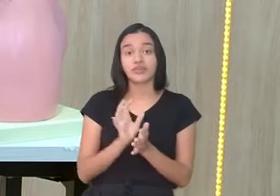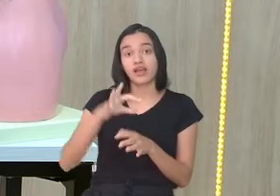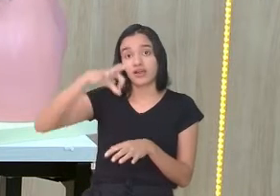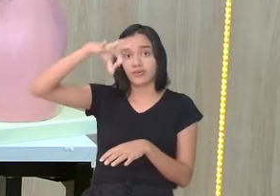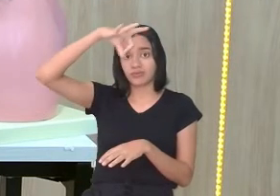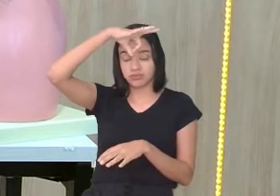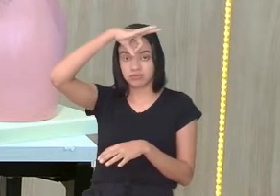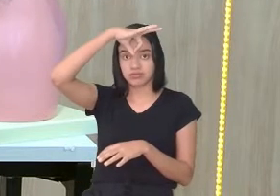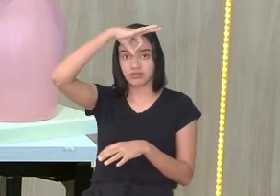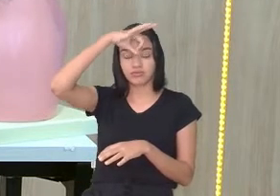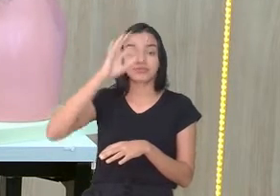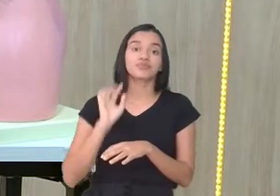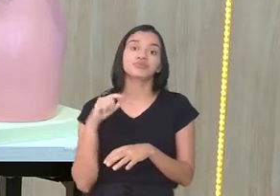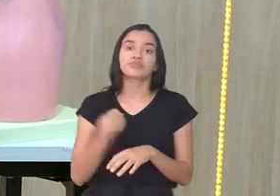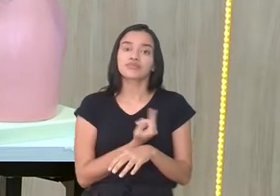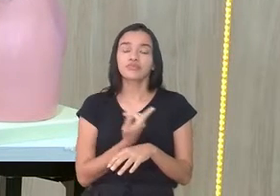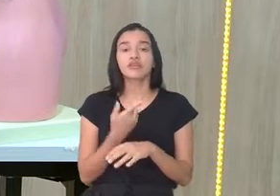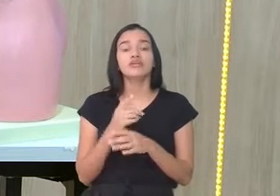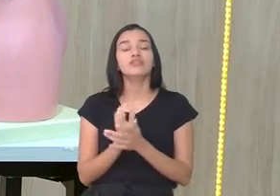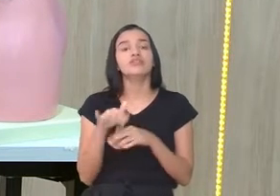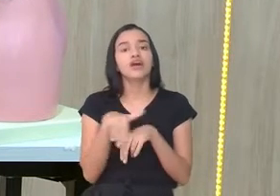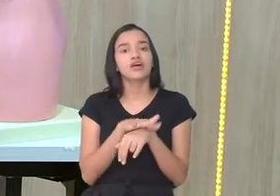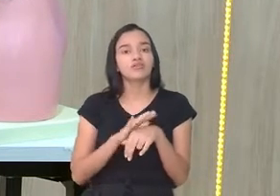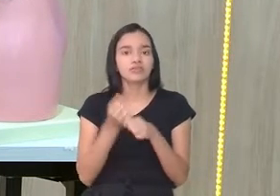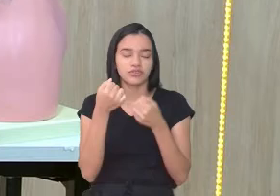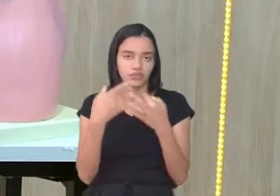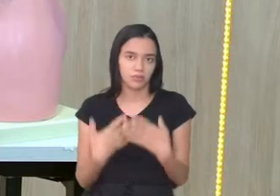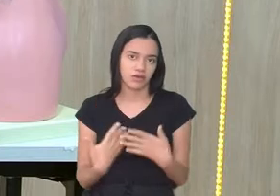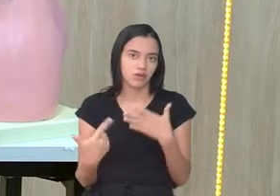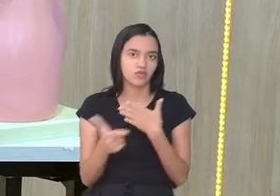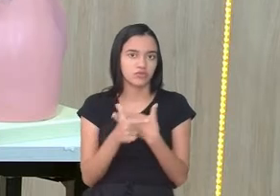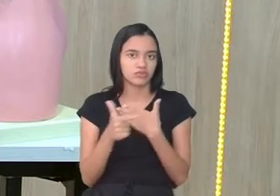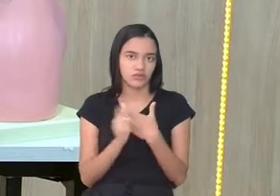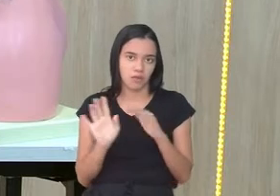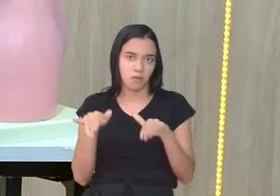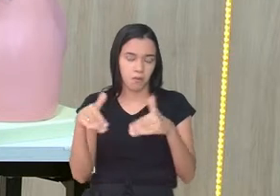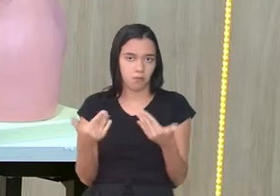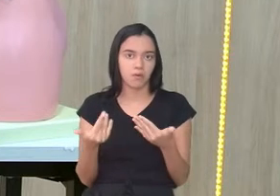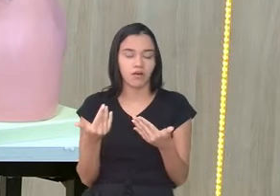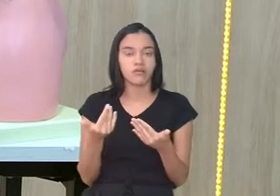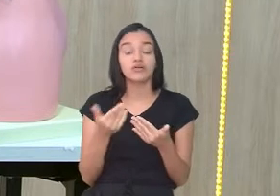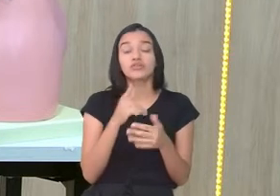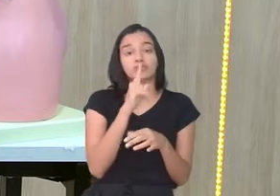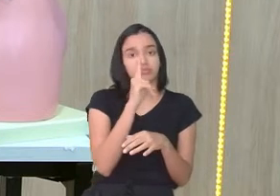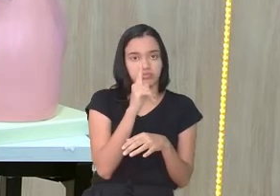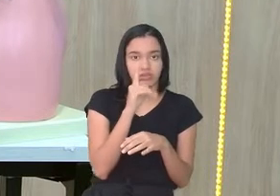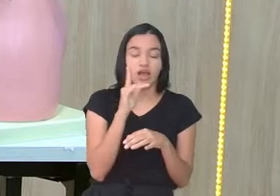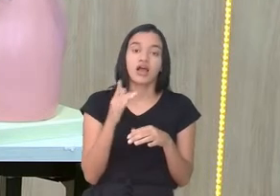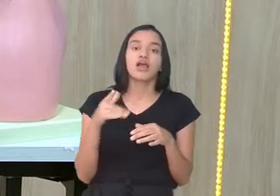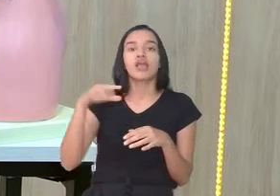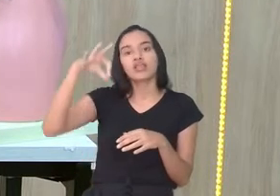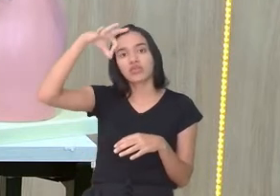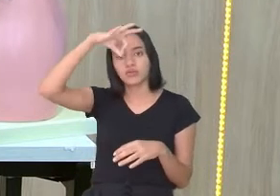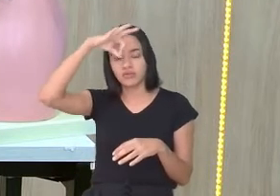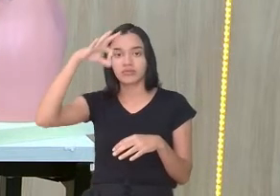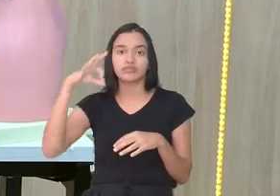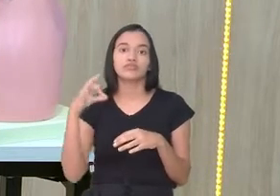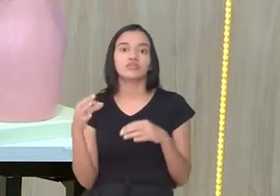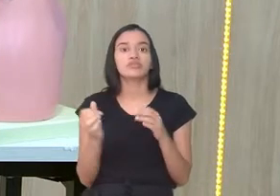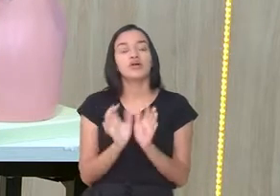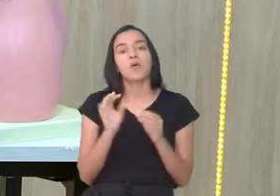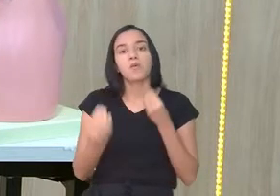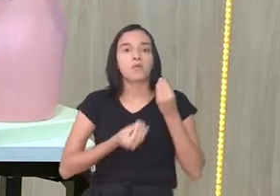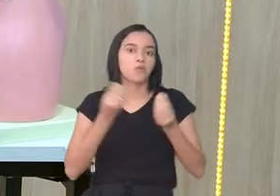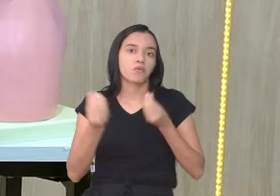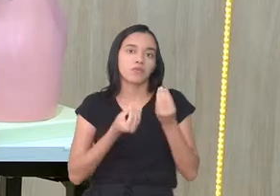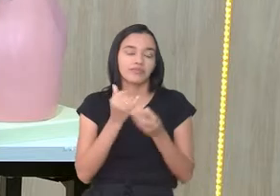genital feminino. Nós já falamos um pouquinho sobre qual era a função, né, do genital masculino e do feminino, trabalhando como